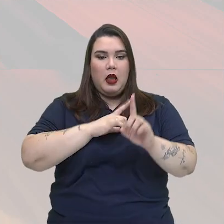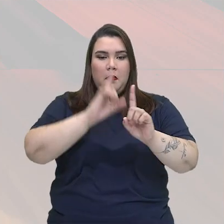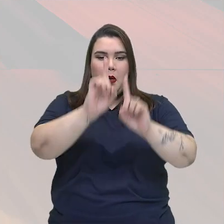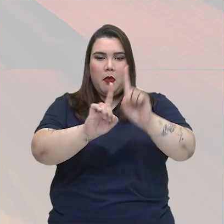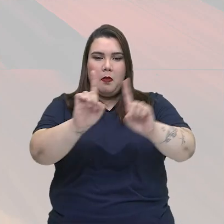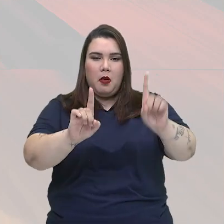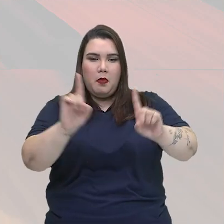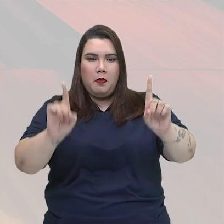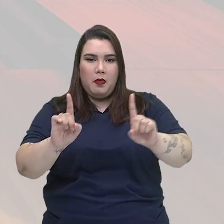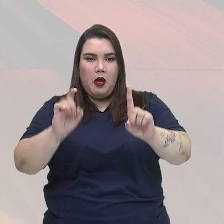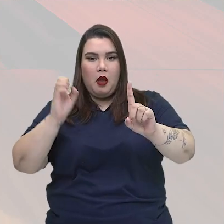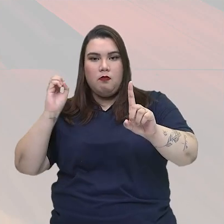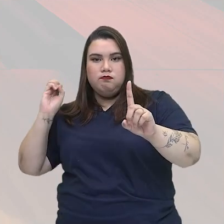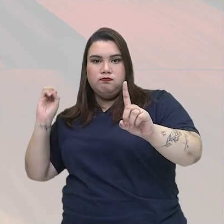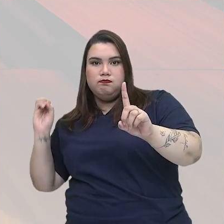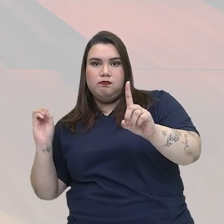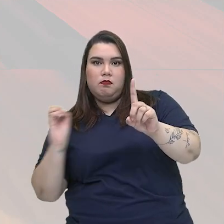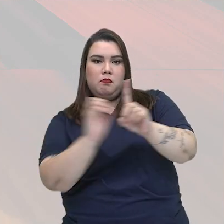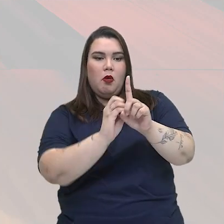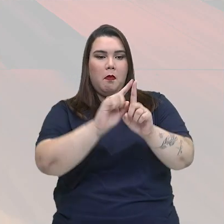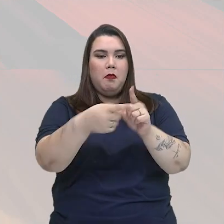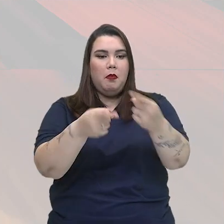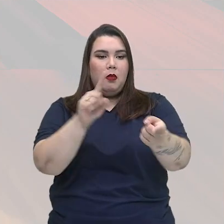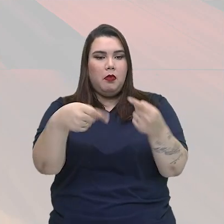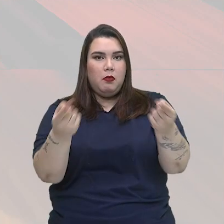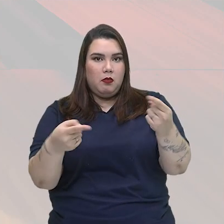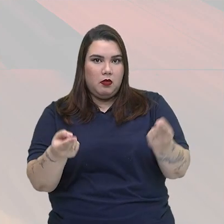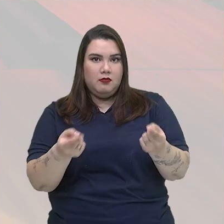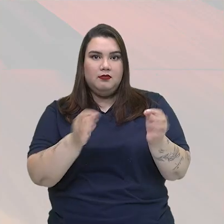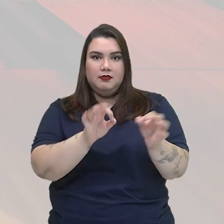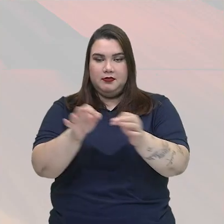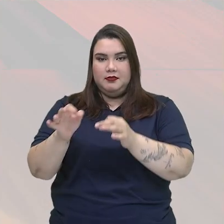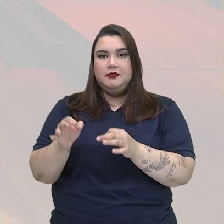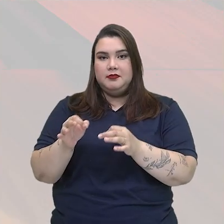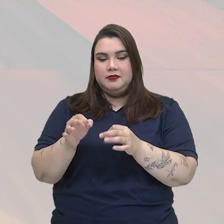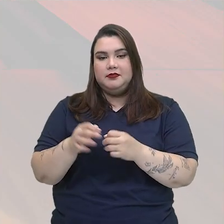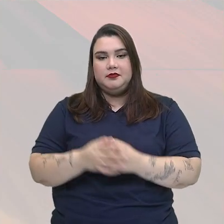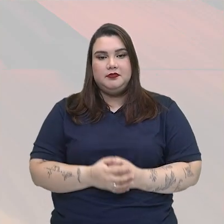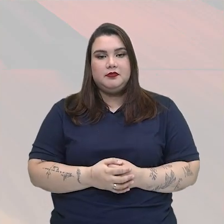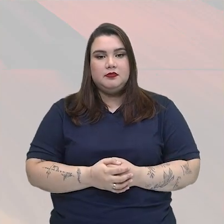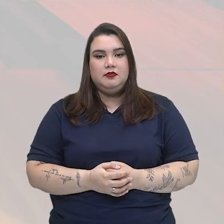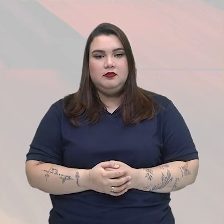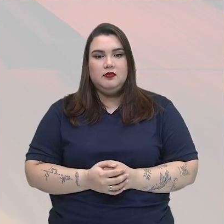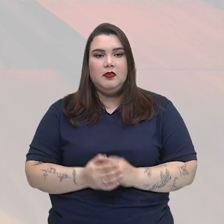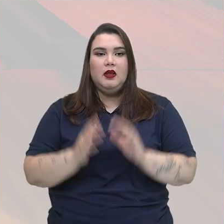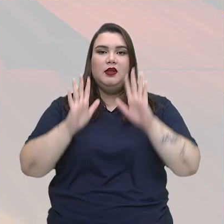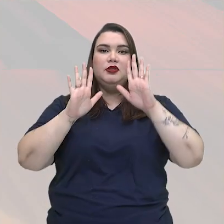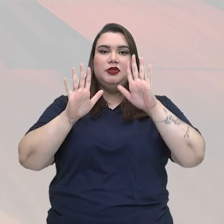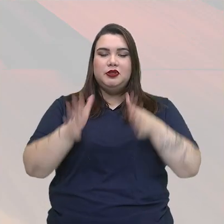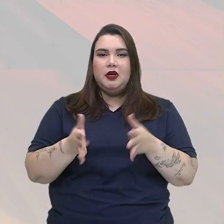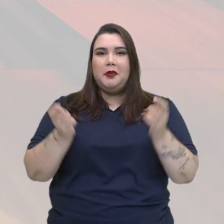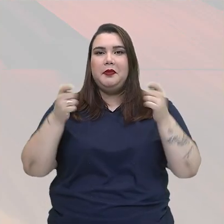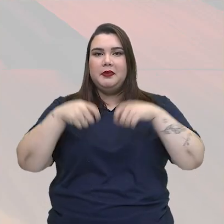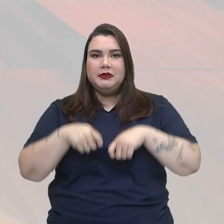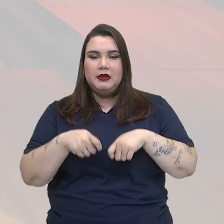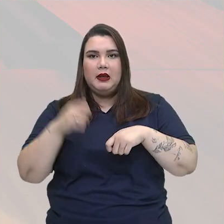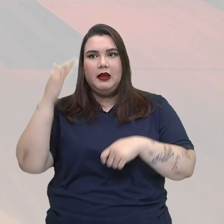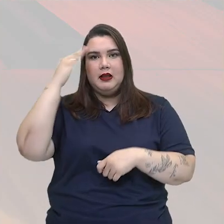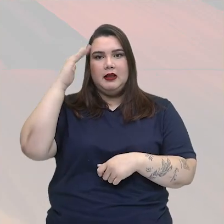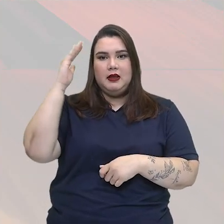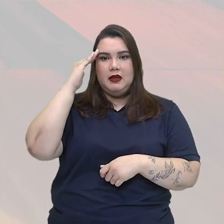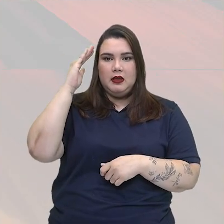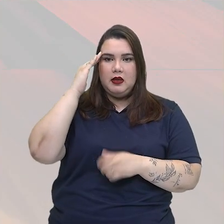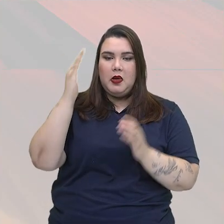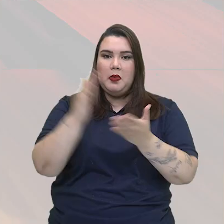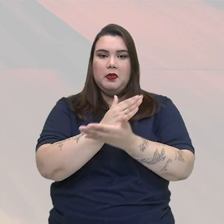que todos eles caiam, não é mesmo? Bom, já deu para a gente identificar aí algumas características do boliche